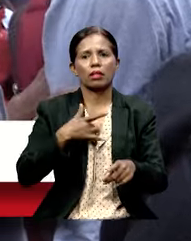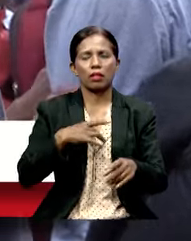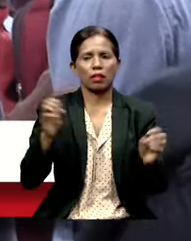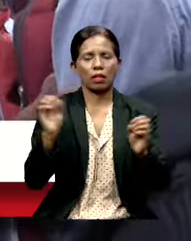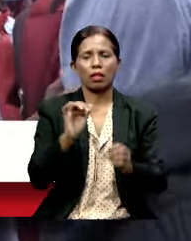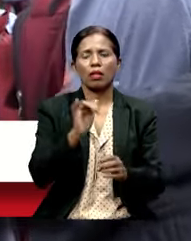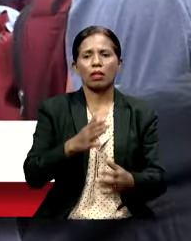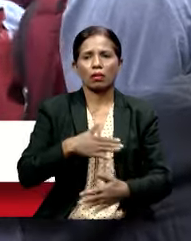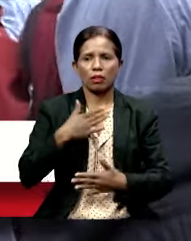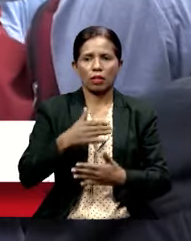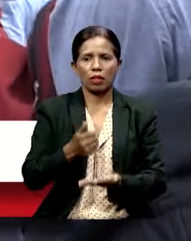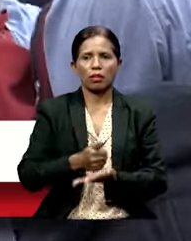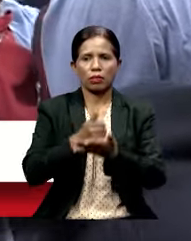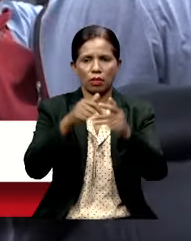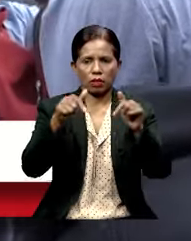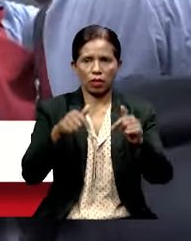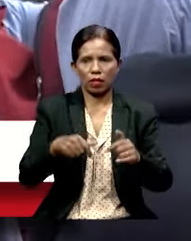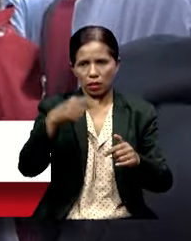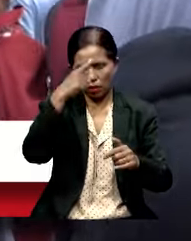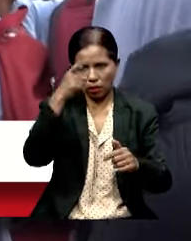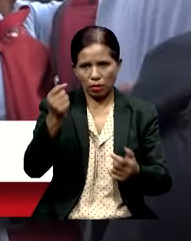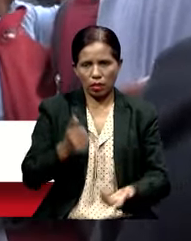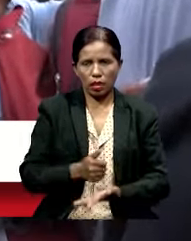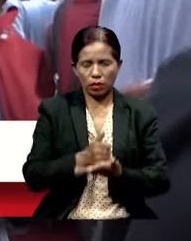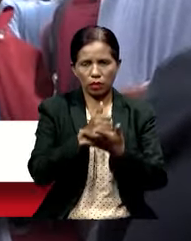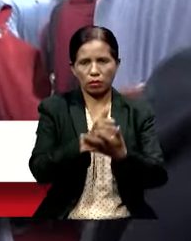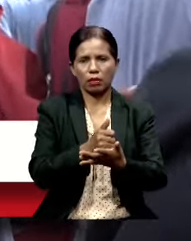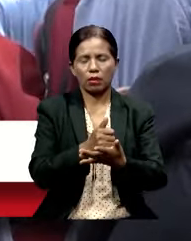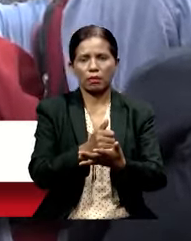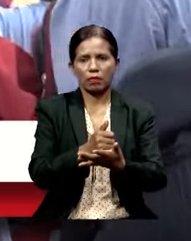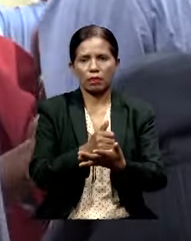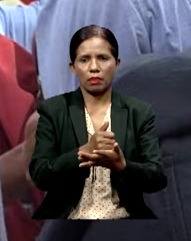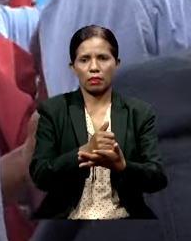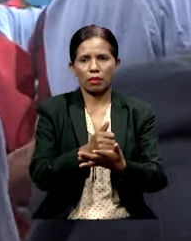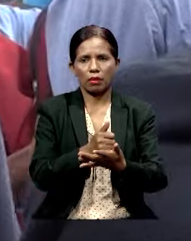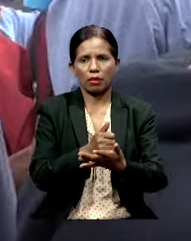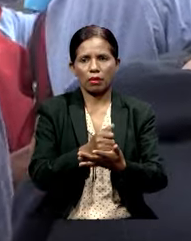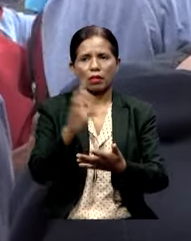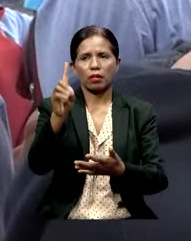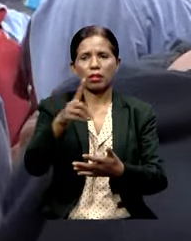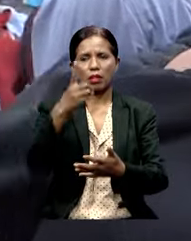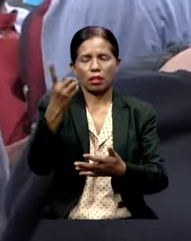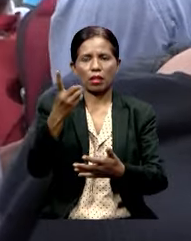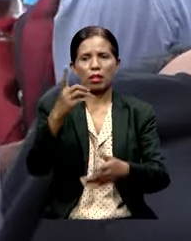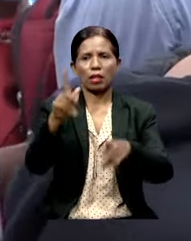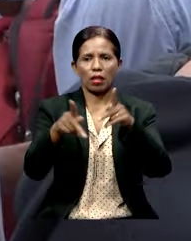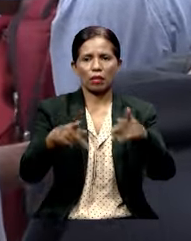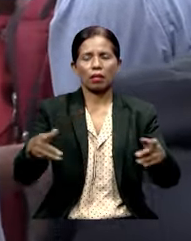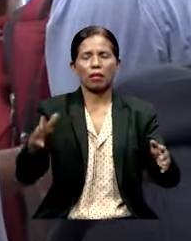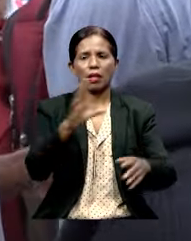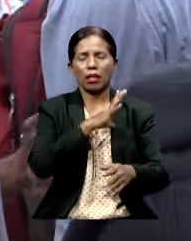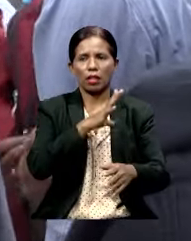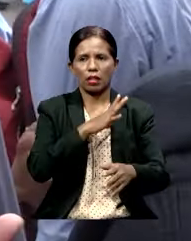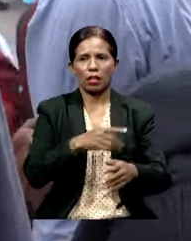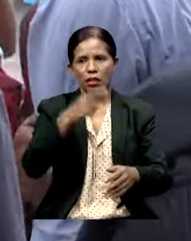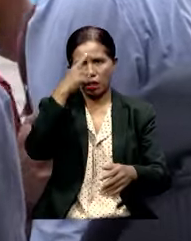so atendimento no mesmo kia, tamba atendimento no veke o dar sande tema mai antusiasmo hiyo na ilio, tamba